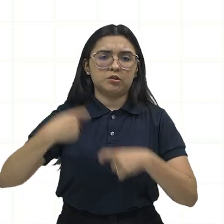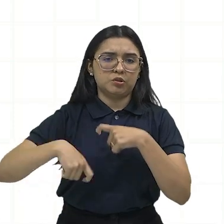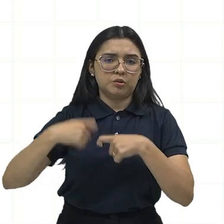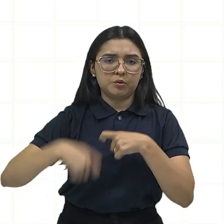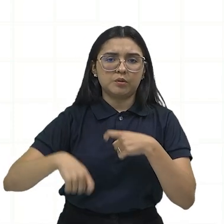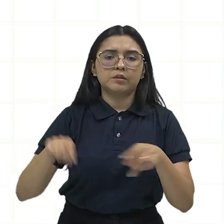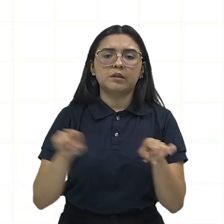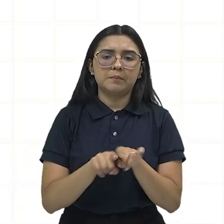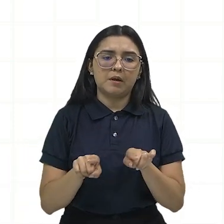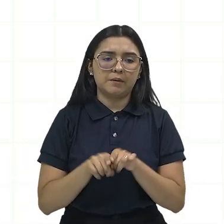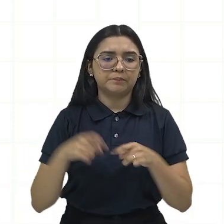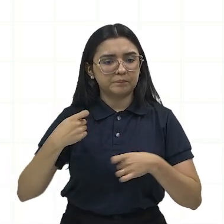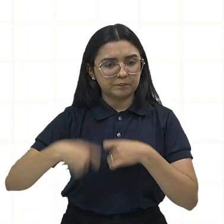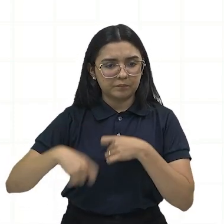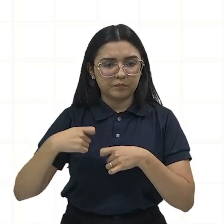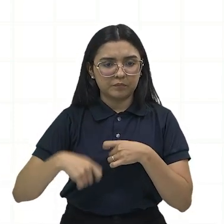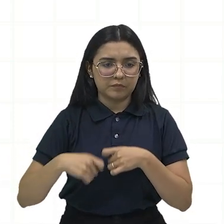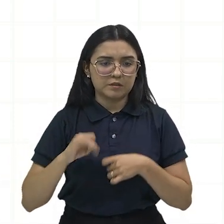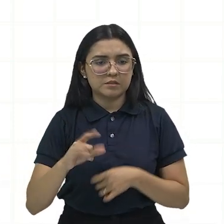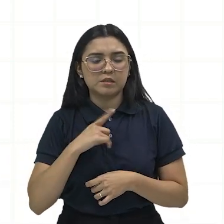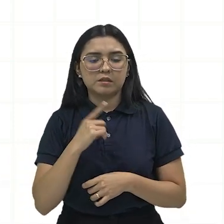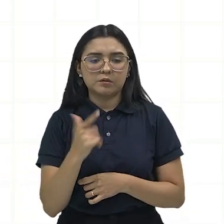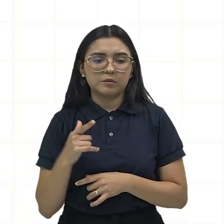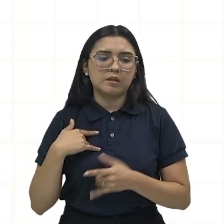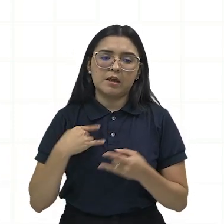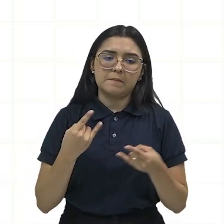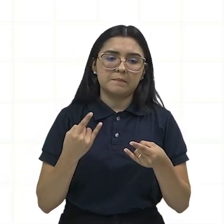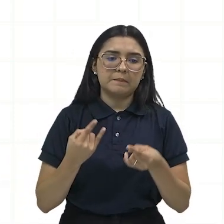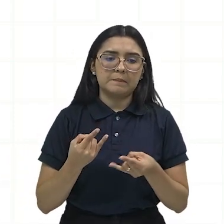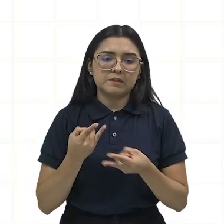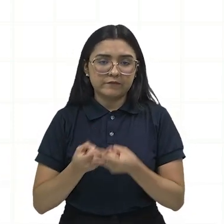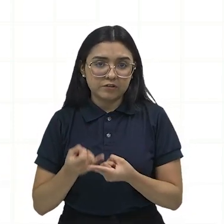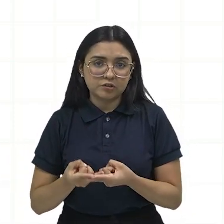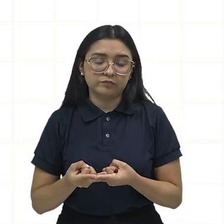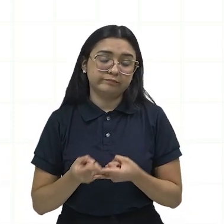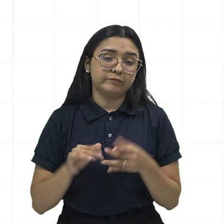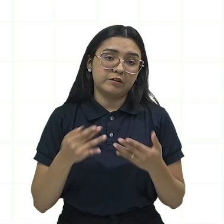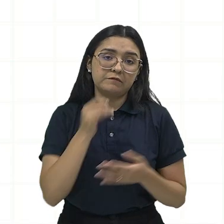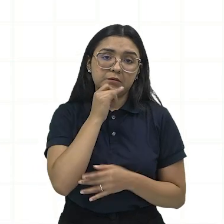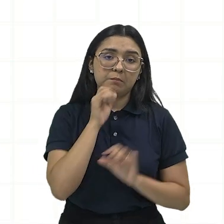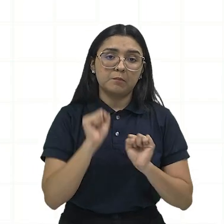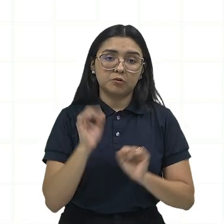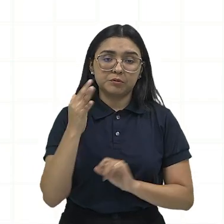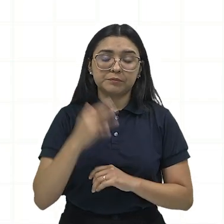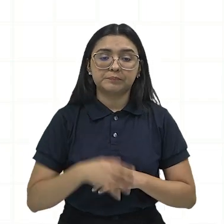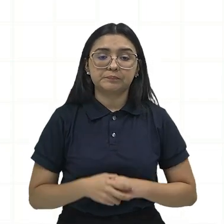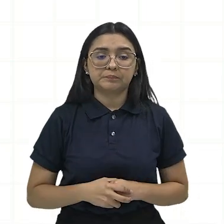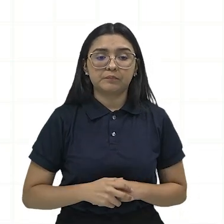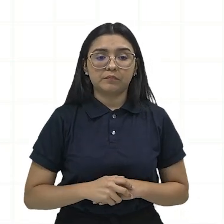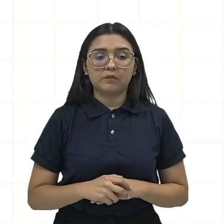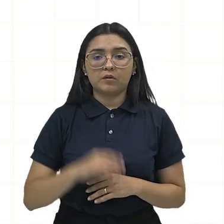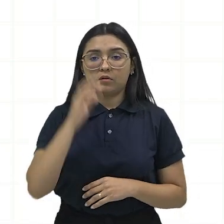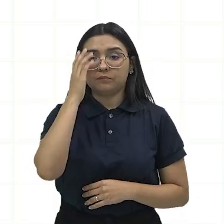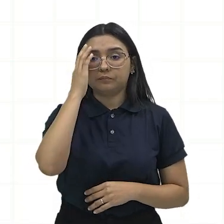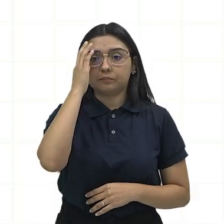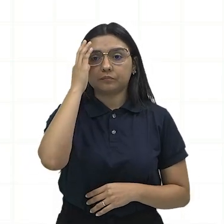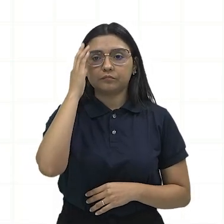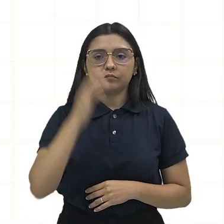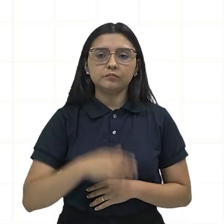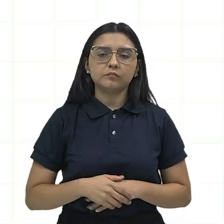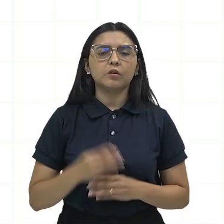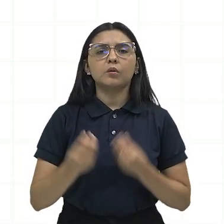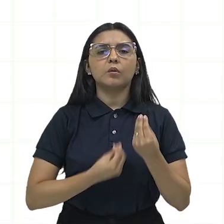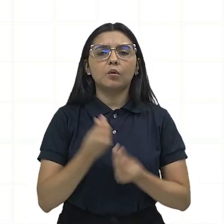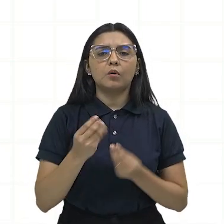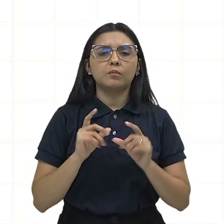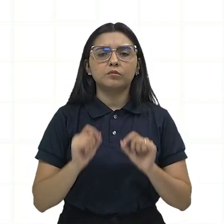sexual, contato sexual sem o uso de preservativos, tá? Infelizmente também pode ser transmitido. E como se